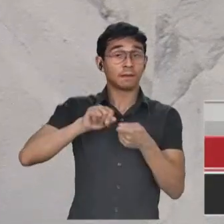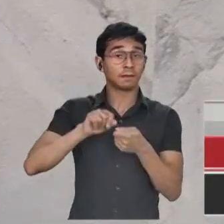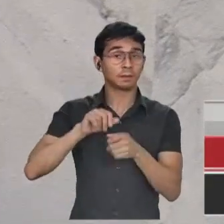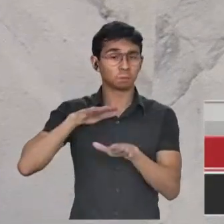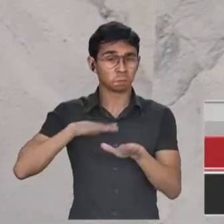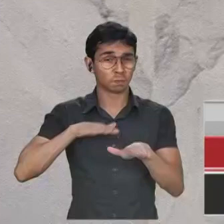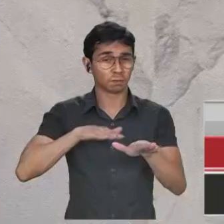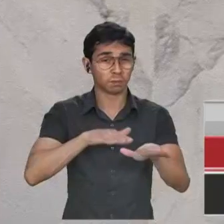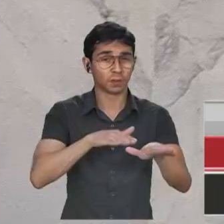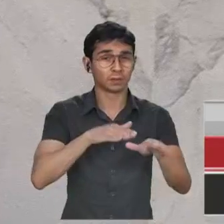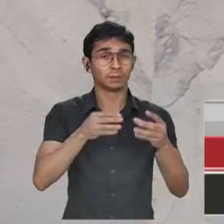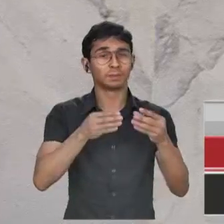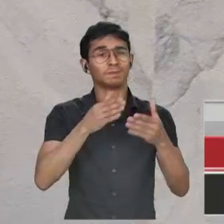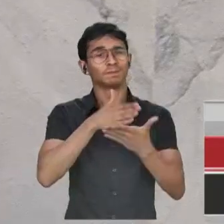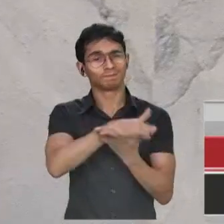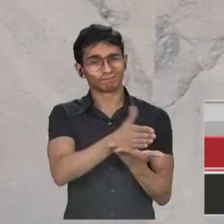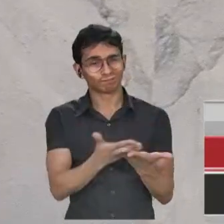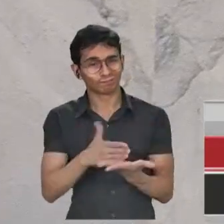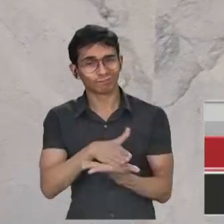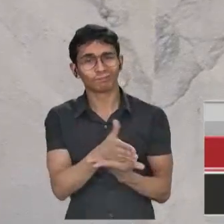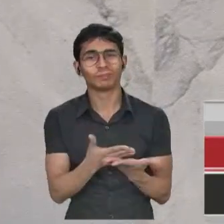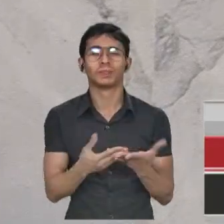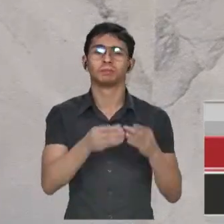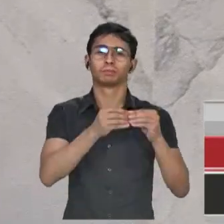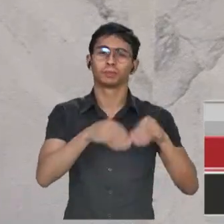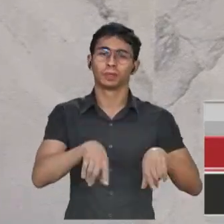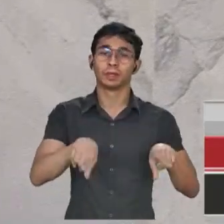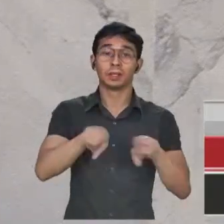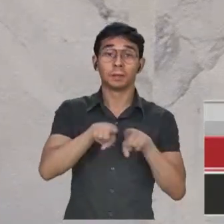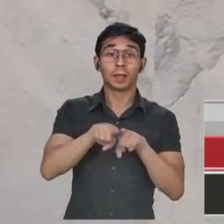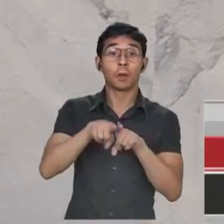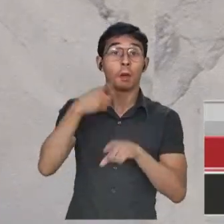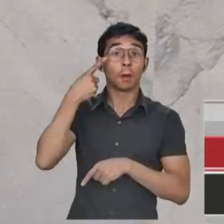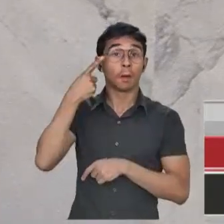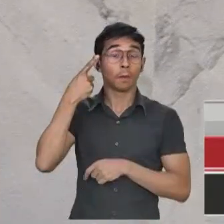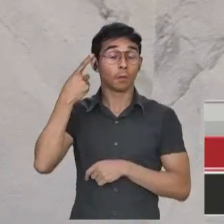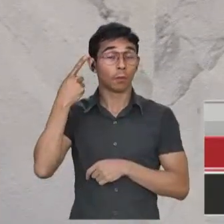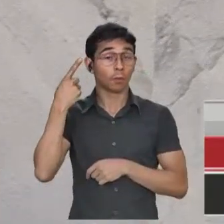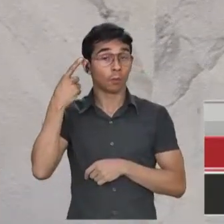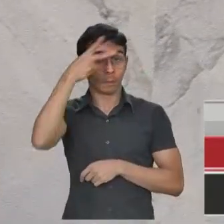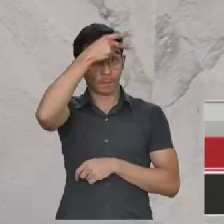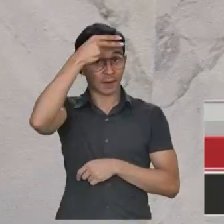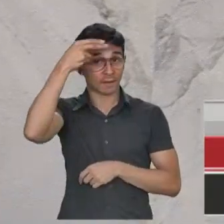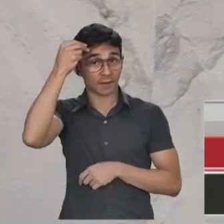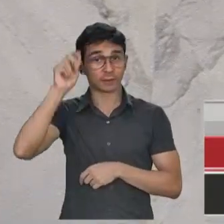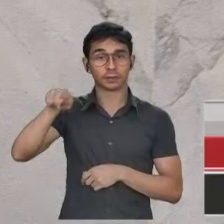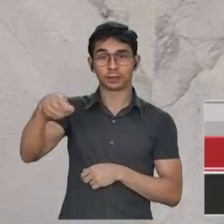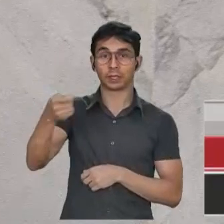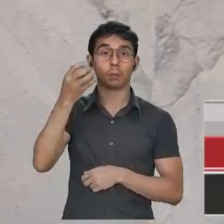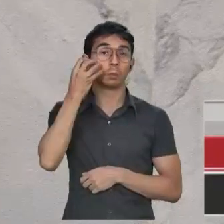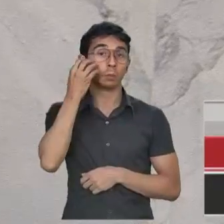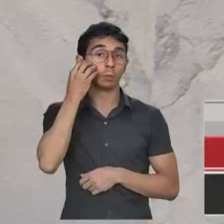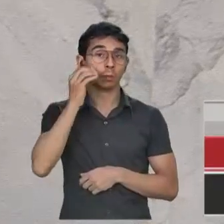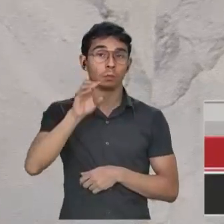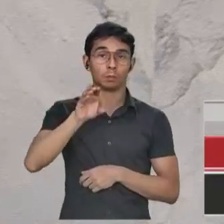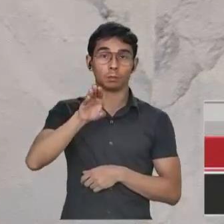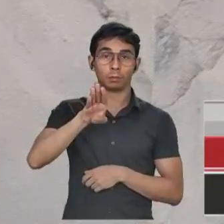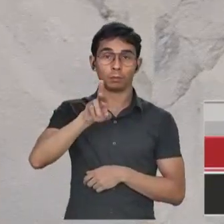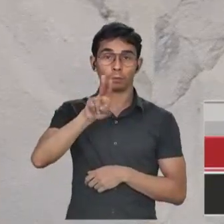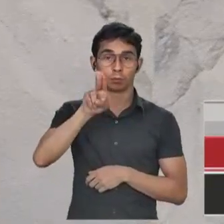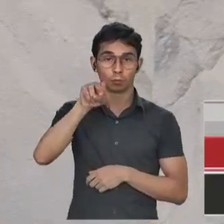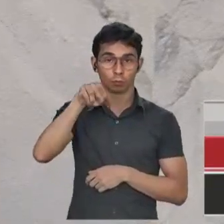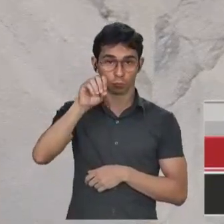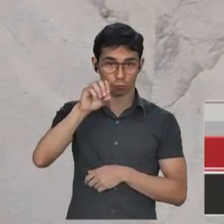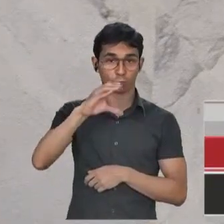o nosso prefeito o bruno covas que é nosso amigo nós temos consideração o prefeito bruno covas por favor